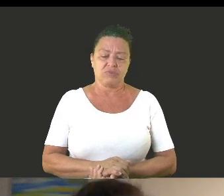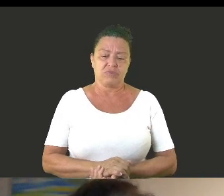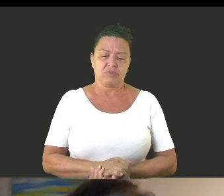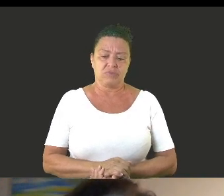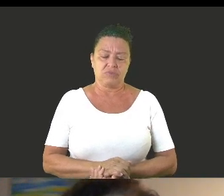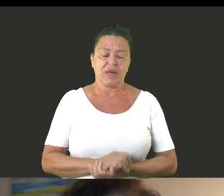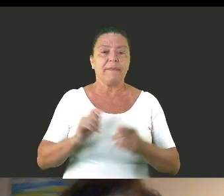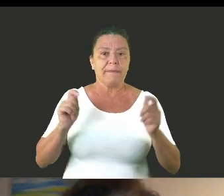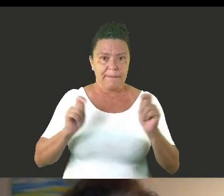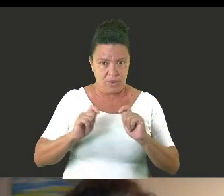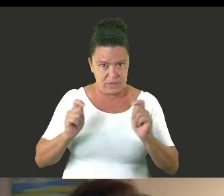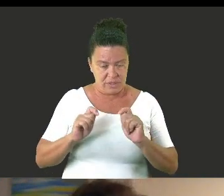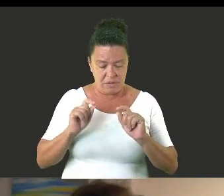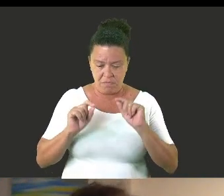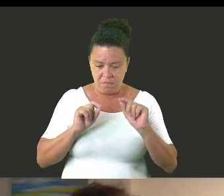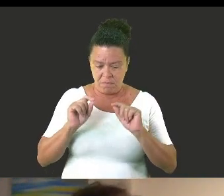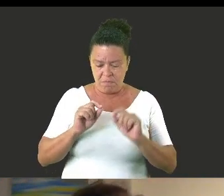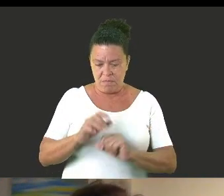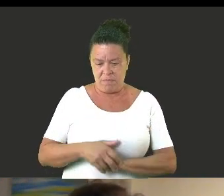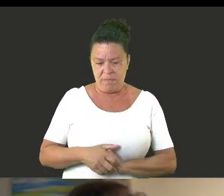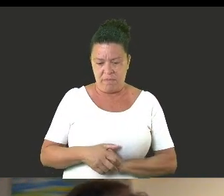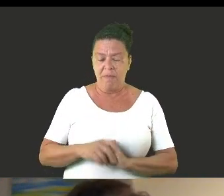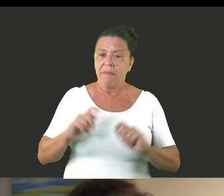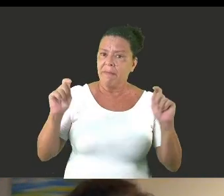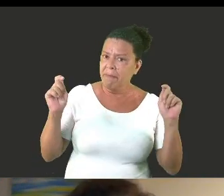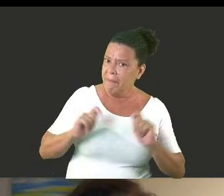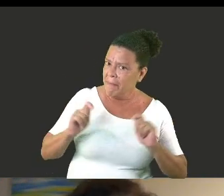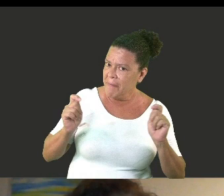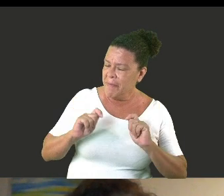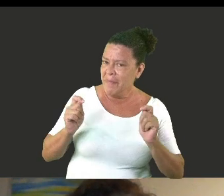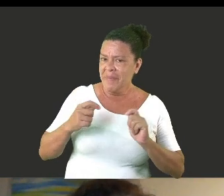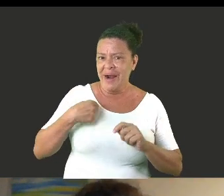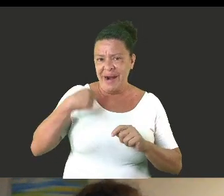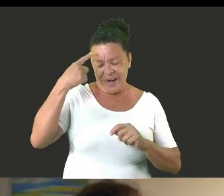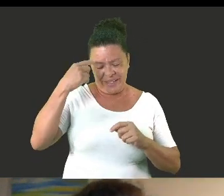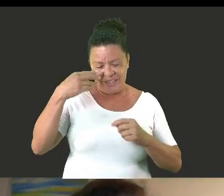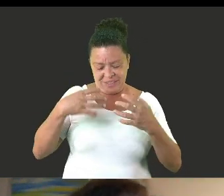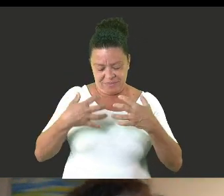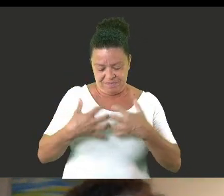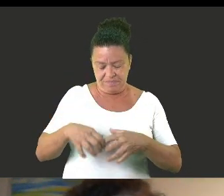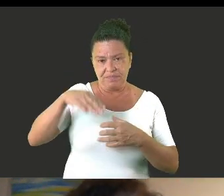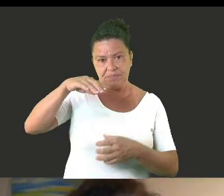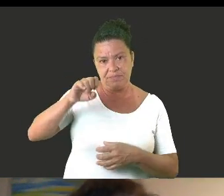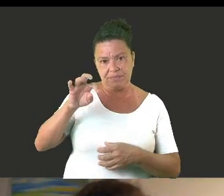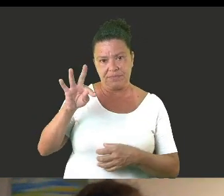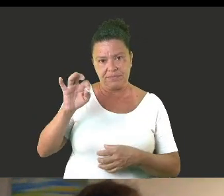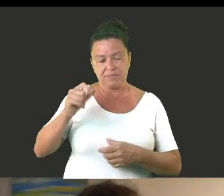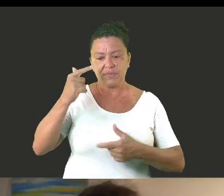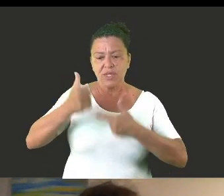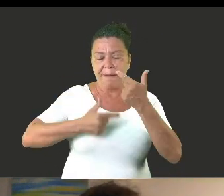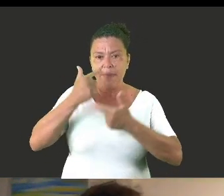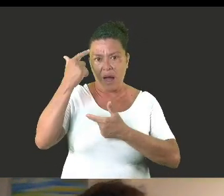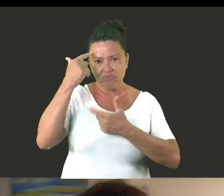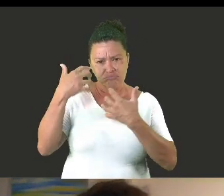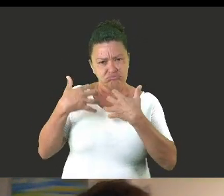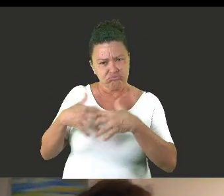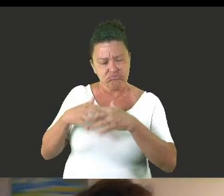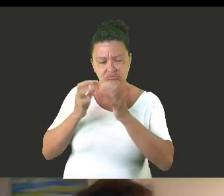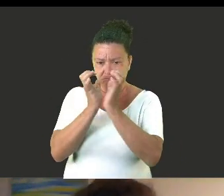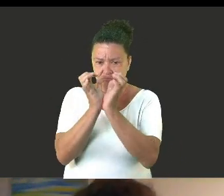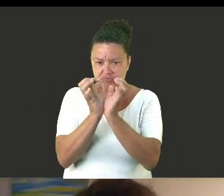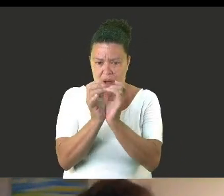a possibilidade, as possibilidades da nossa mente, do trabalho da nossa mente